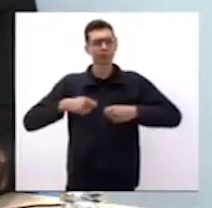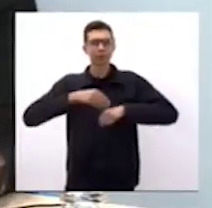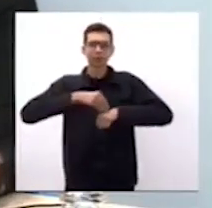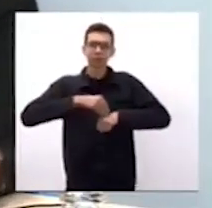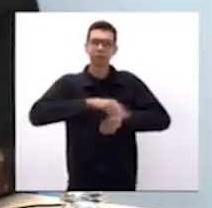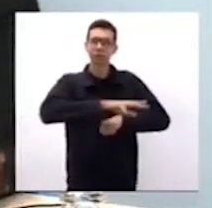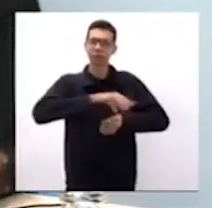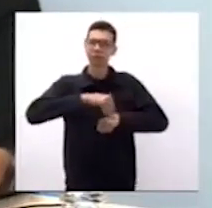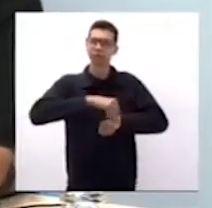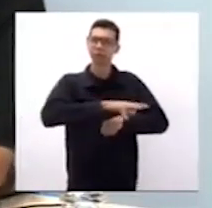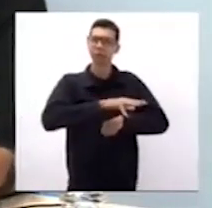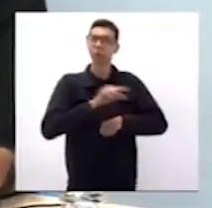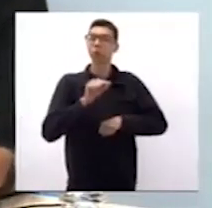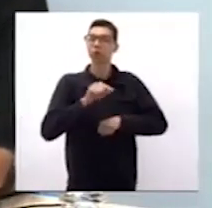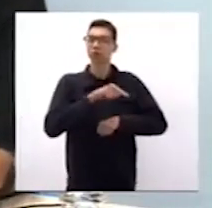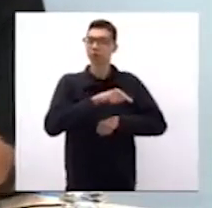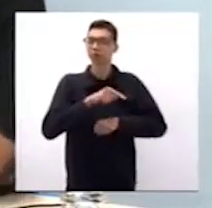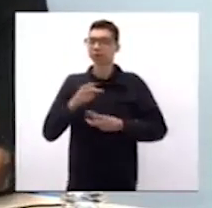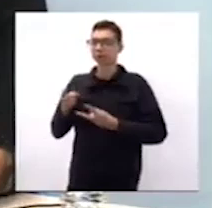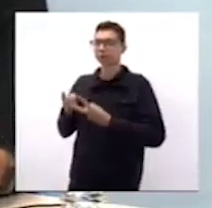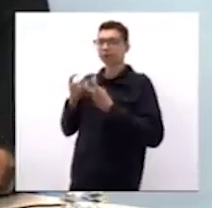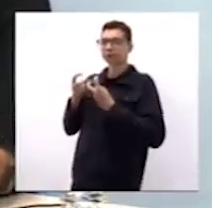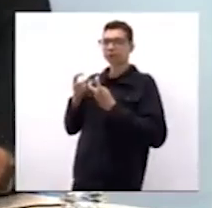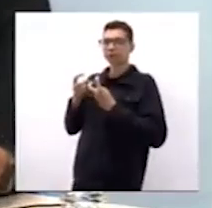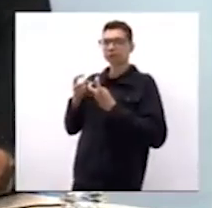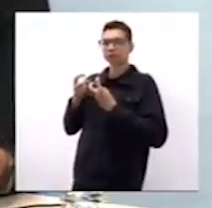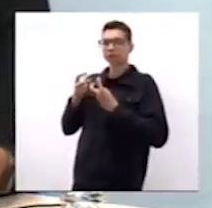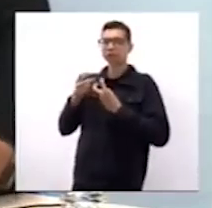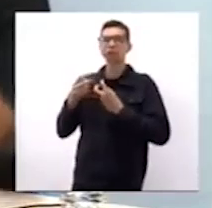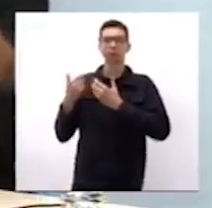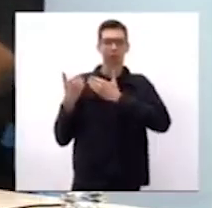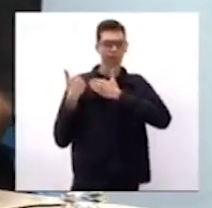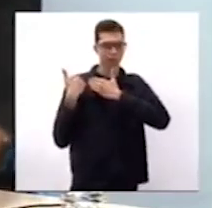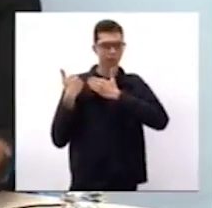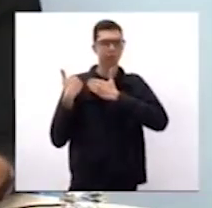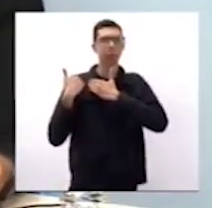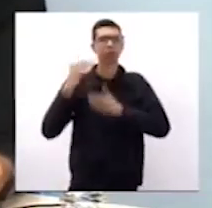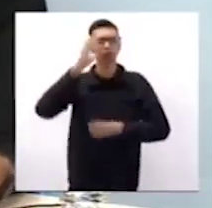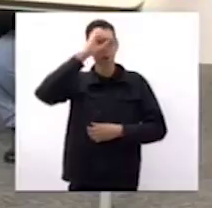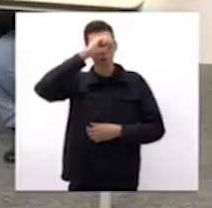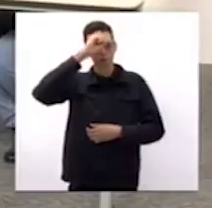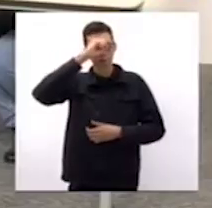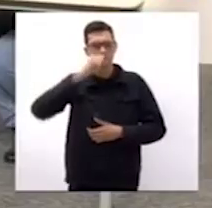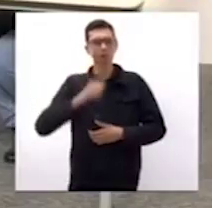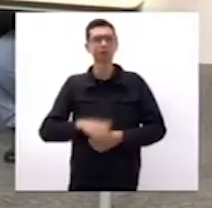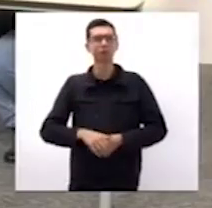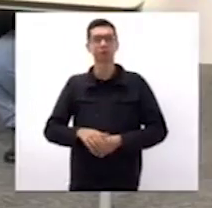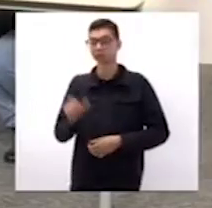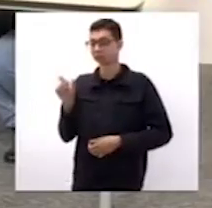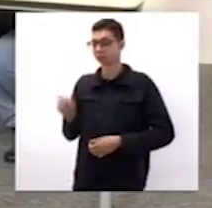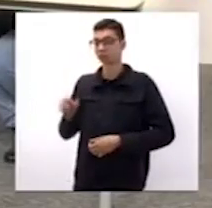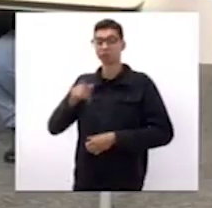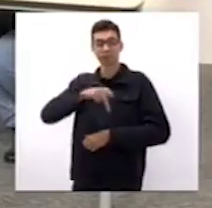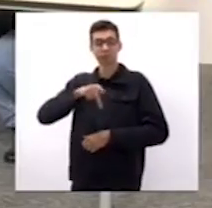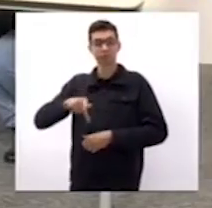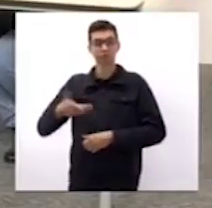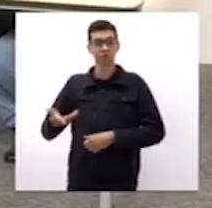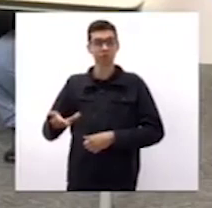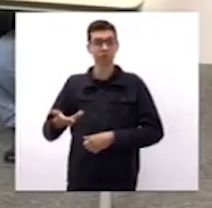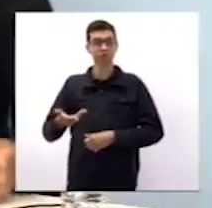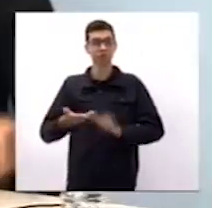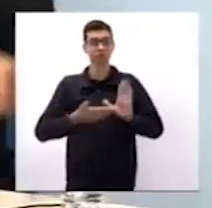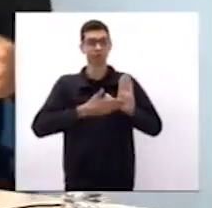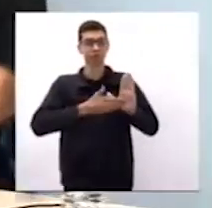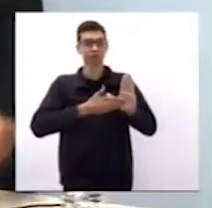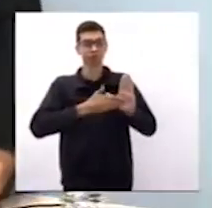tanta responsabilidade no seu aprendizado quanto o professor que está propondo esse aprendizado. E essa organização do